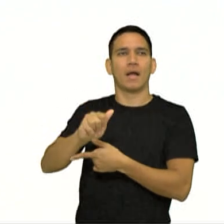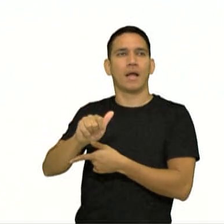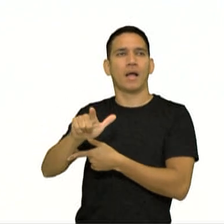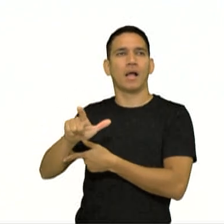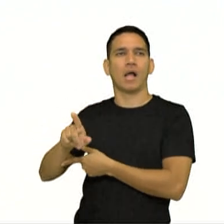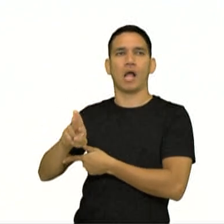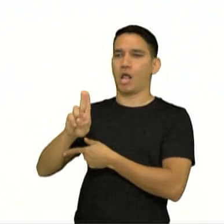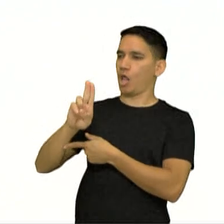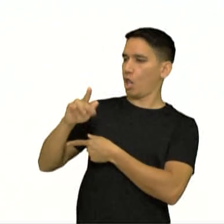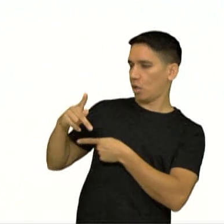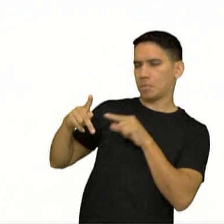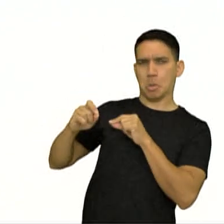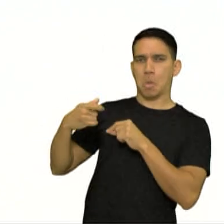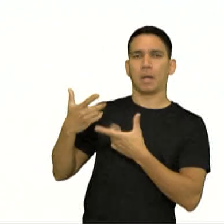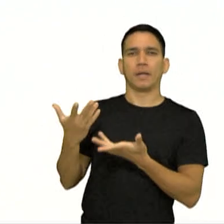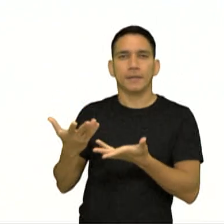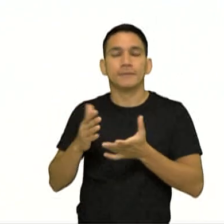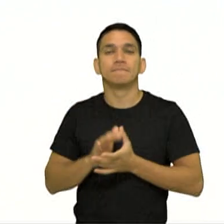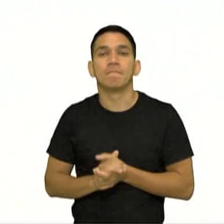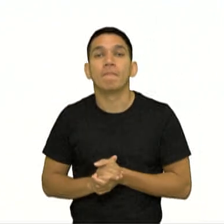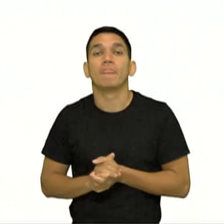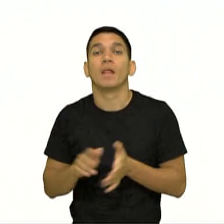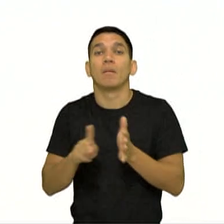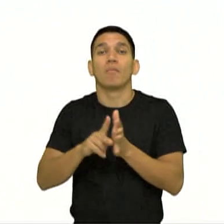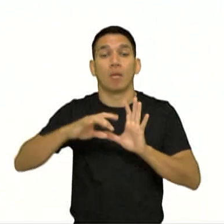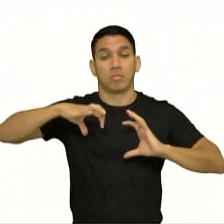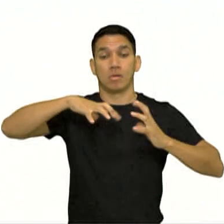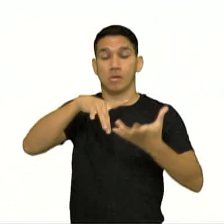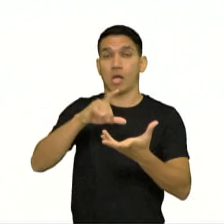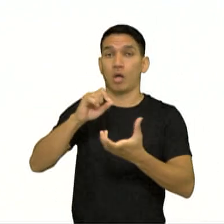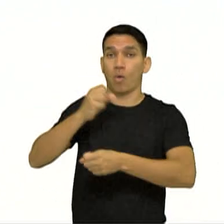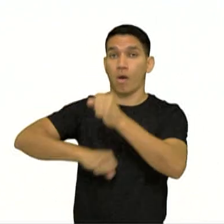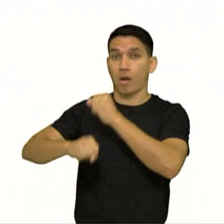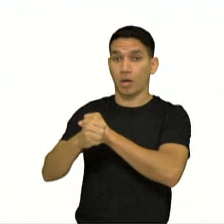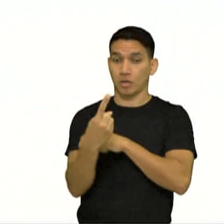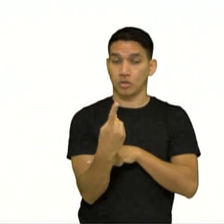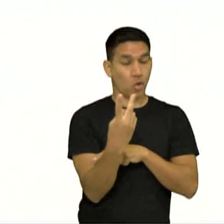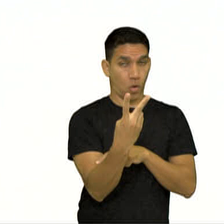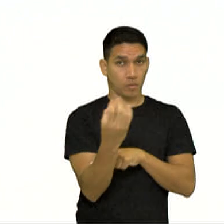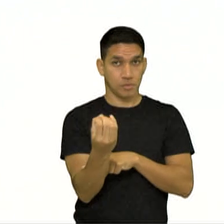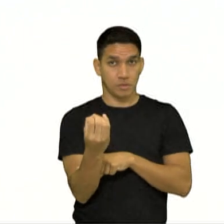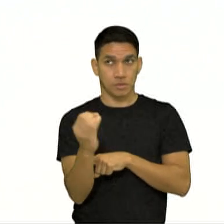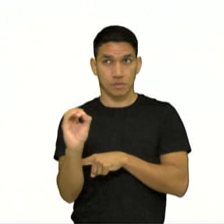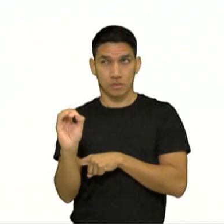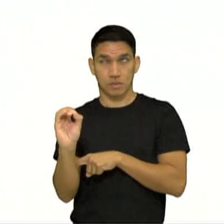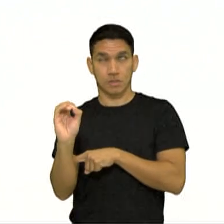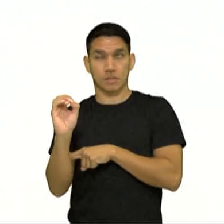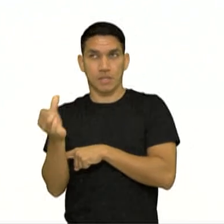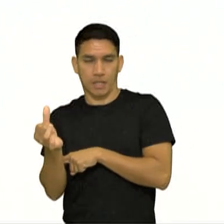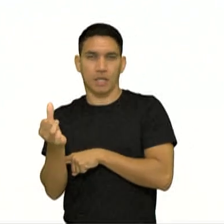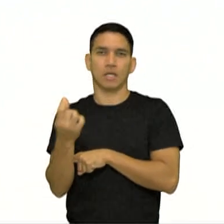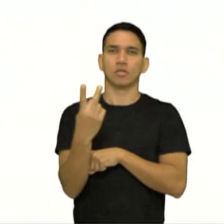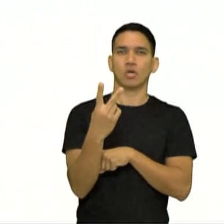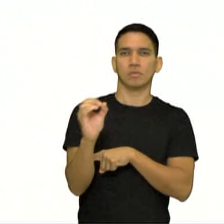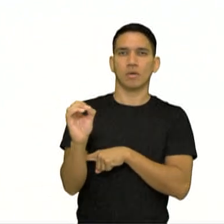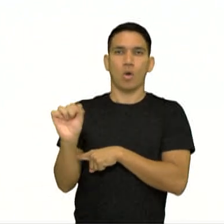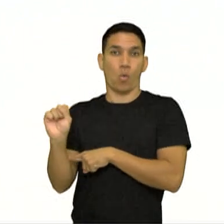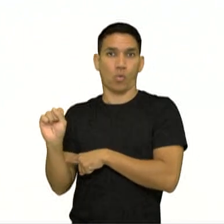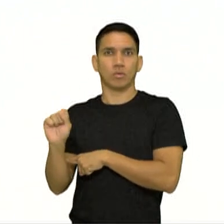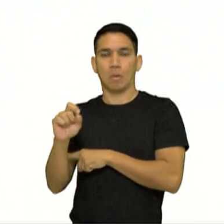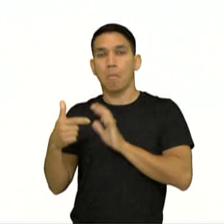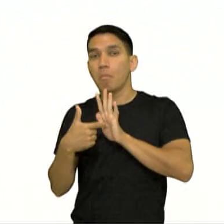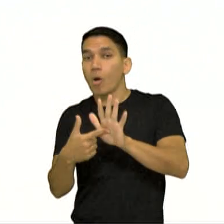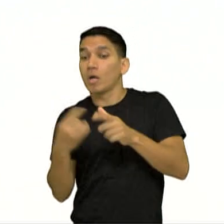se pronuncia assim, né? A nível mundial, né? Em 2006 e 2008. E mostra a importância da religião em cada